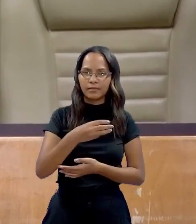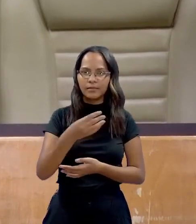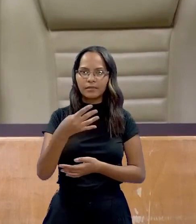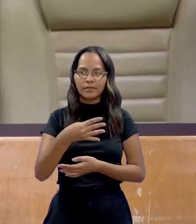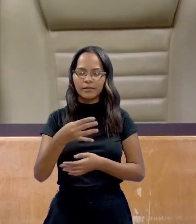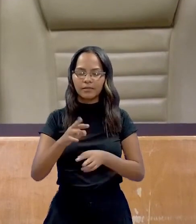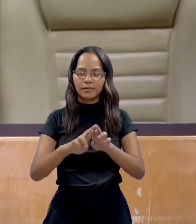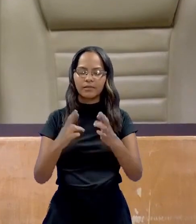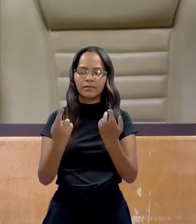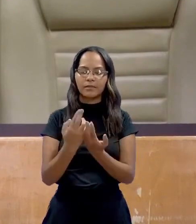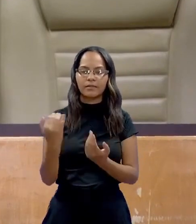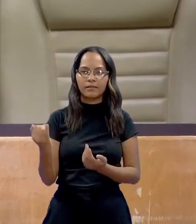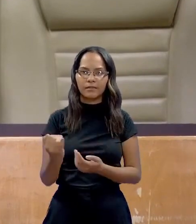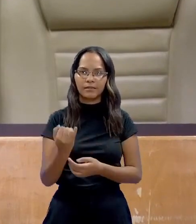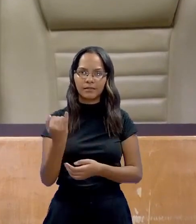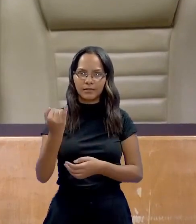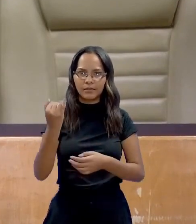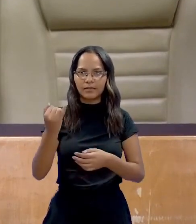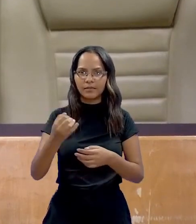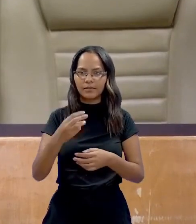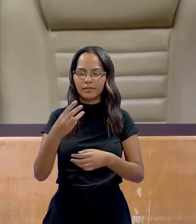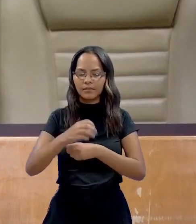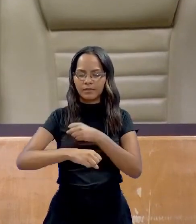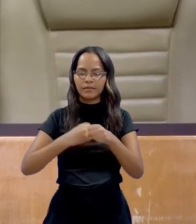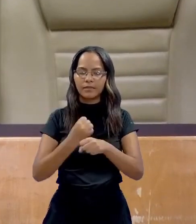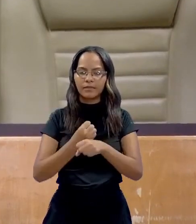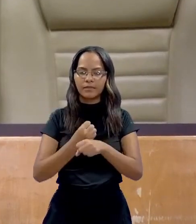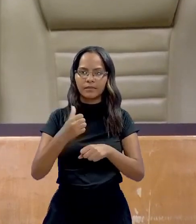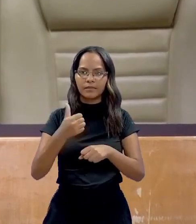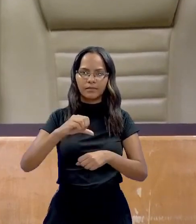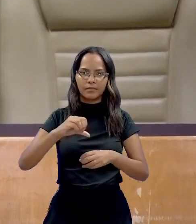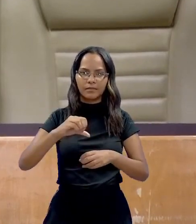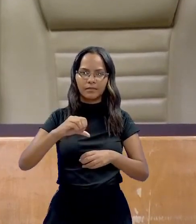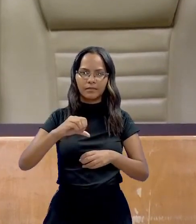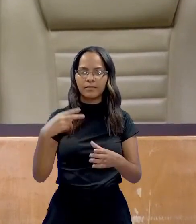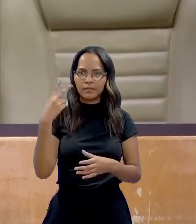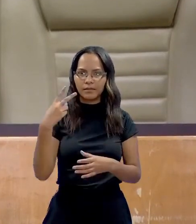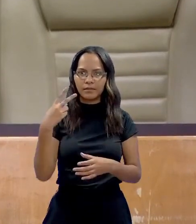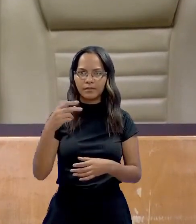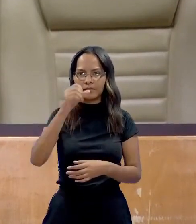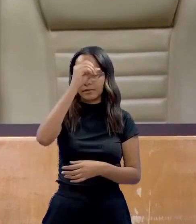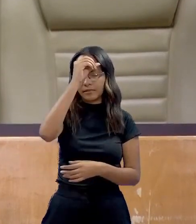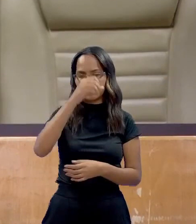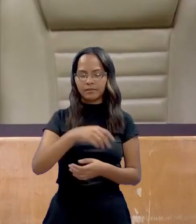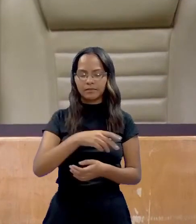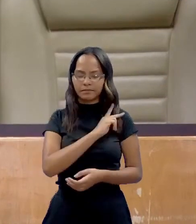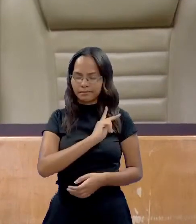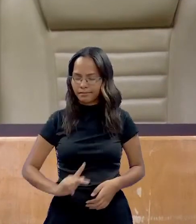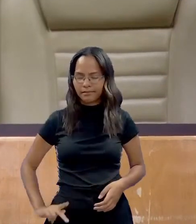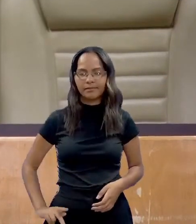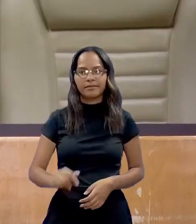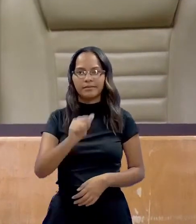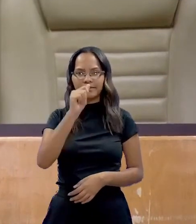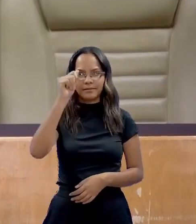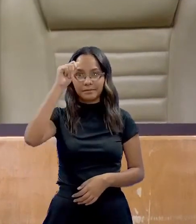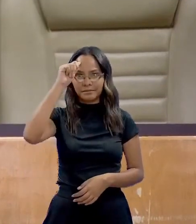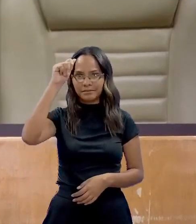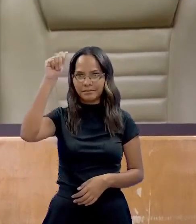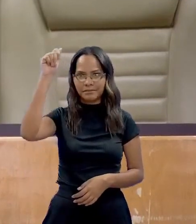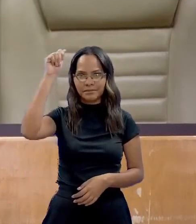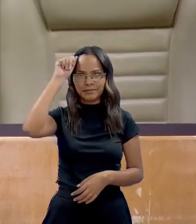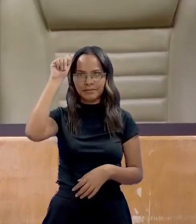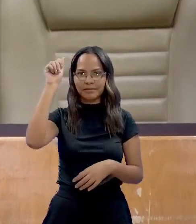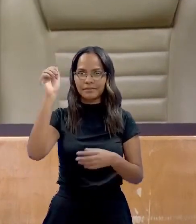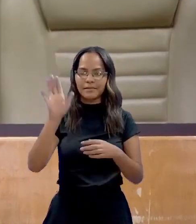da 19ª legislatura, presidida pelo vereador Anselmo Pereira, que a declarou aberta sob proteção de